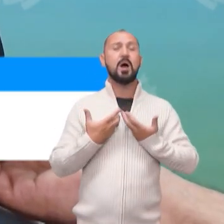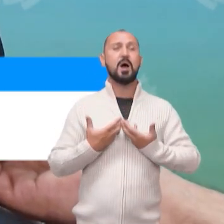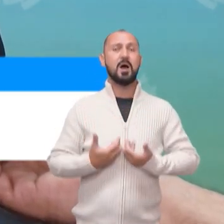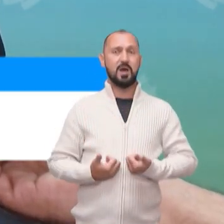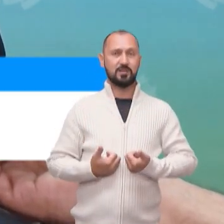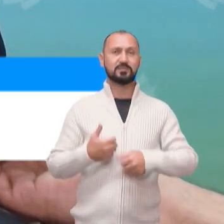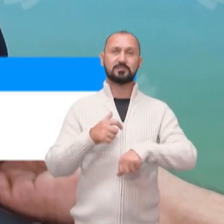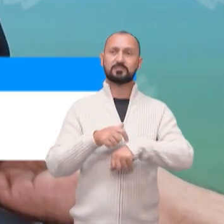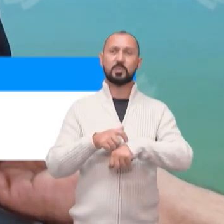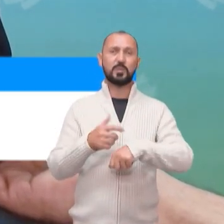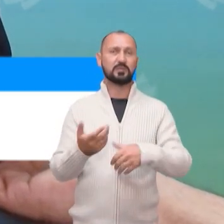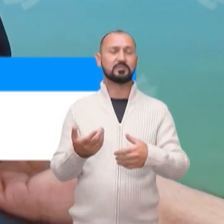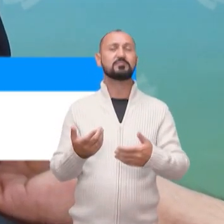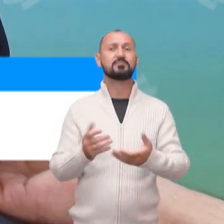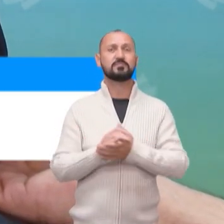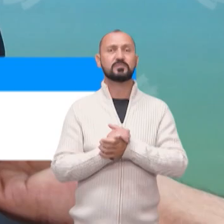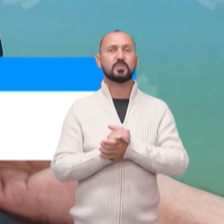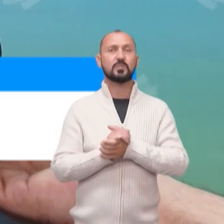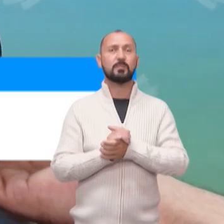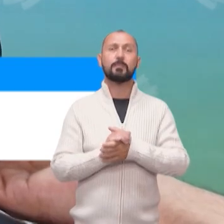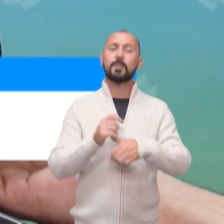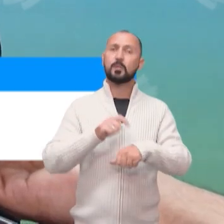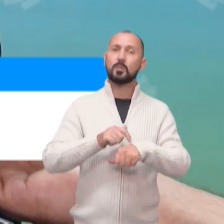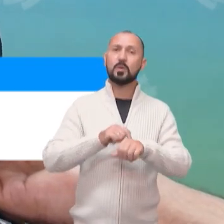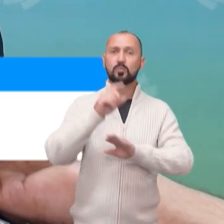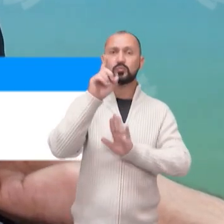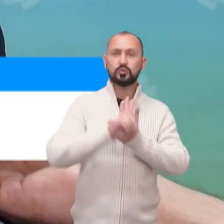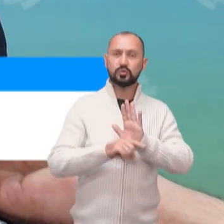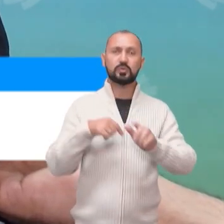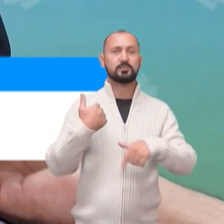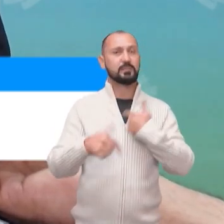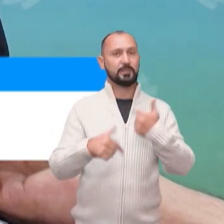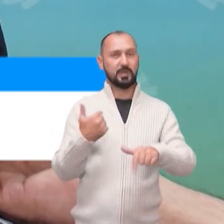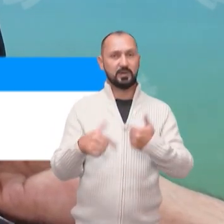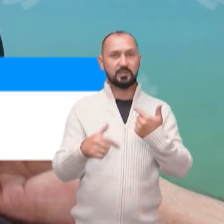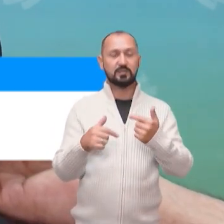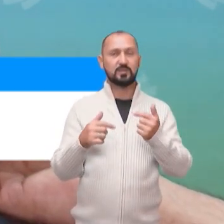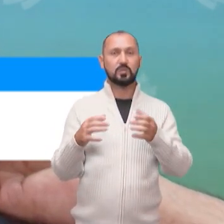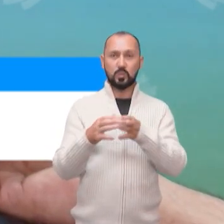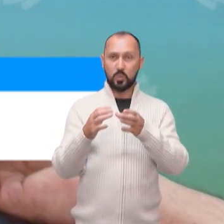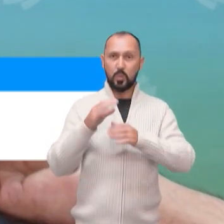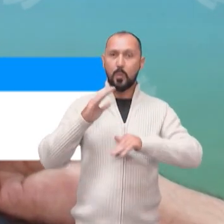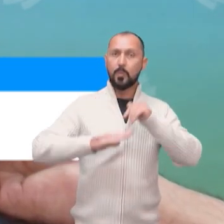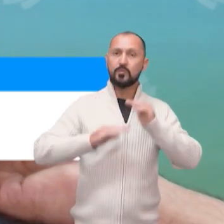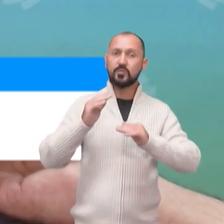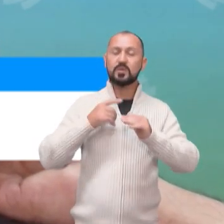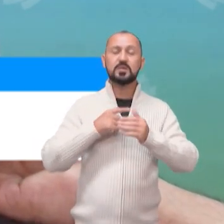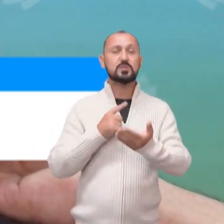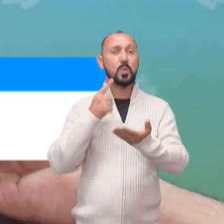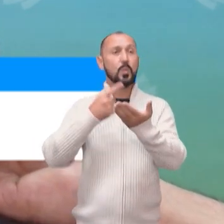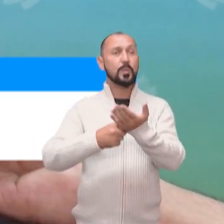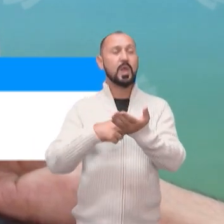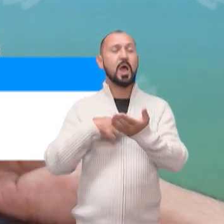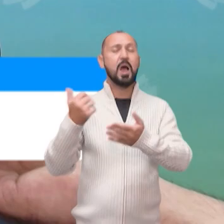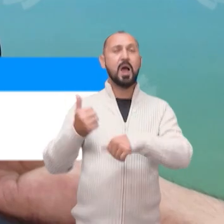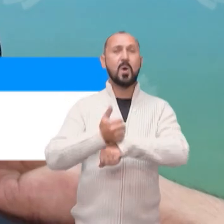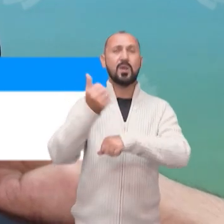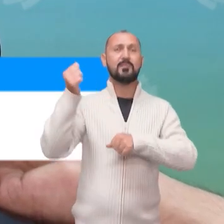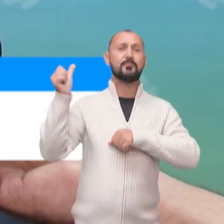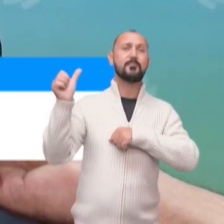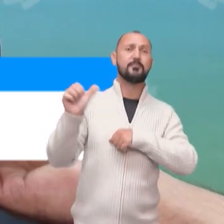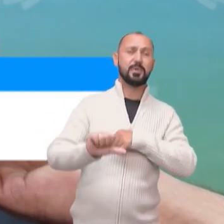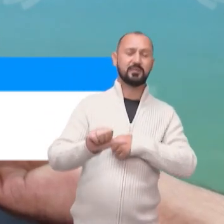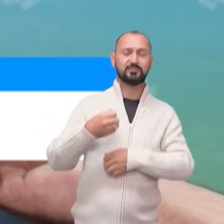um local digno para que possa fazer sua hora de descanso, a hora que é um direito trabalhista desses profissionais,